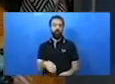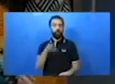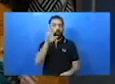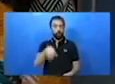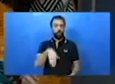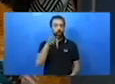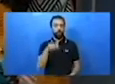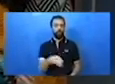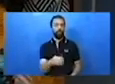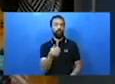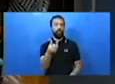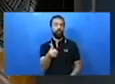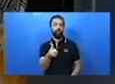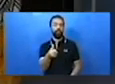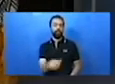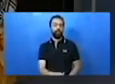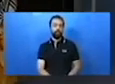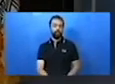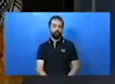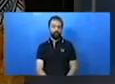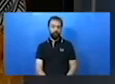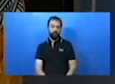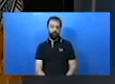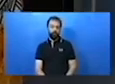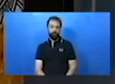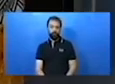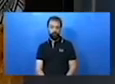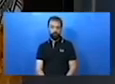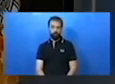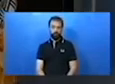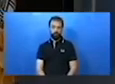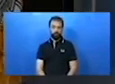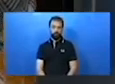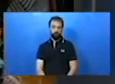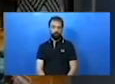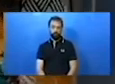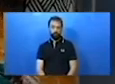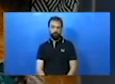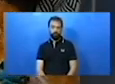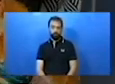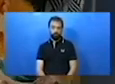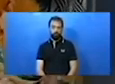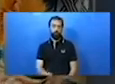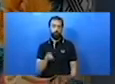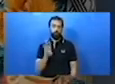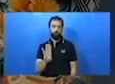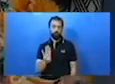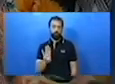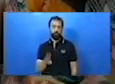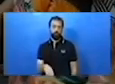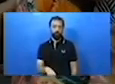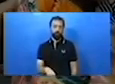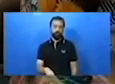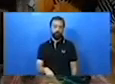2 e vou pintar uma parte. Olha lá, deu 6 quadradinhos, uma parte. B, aqui embaixo, deixa